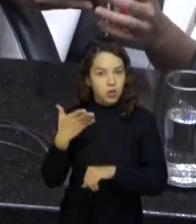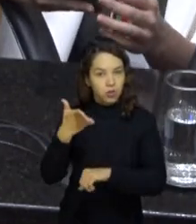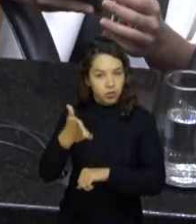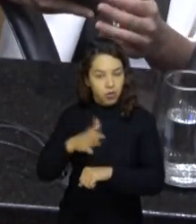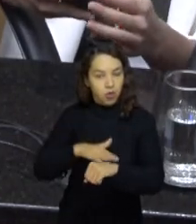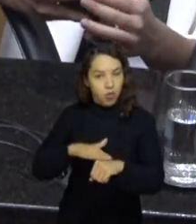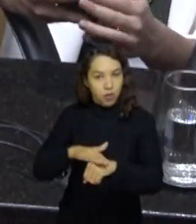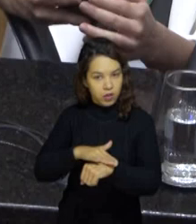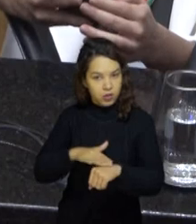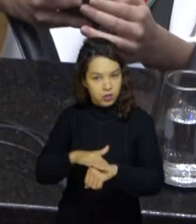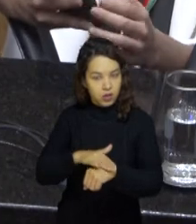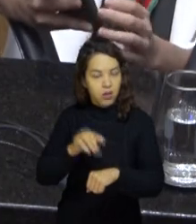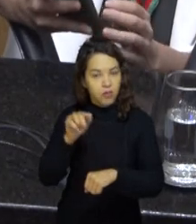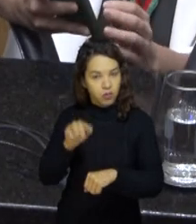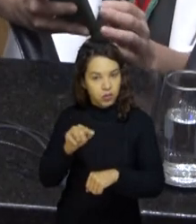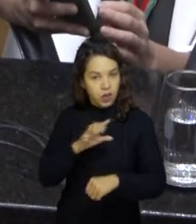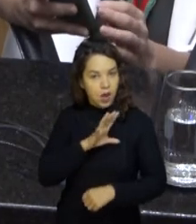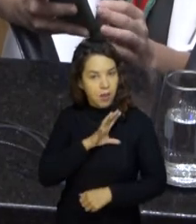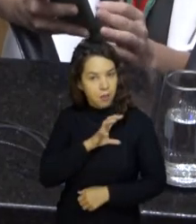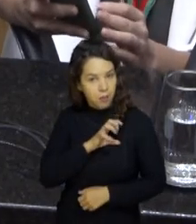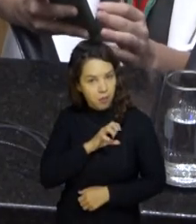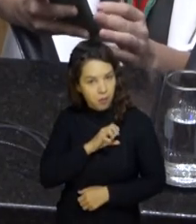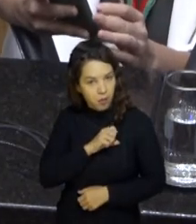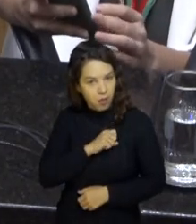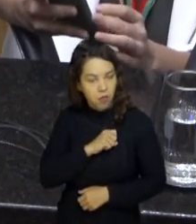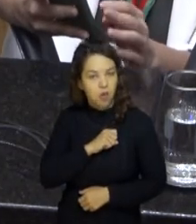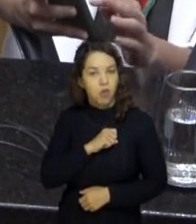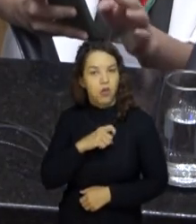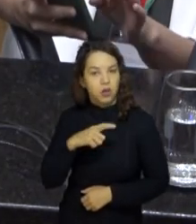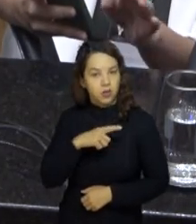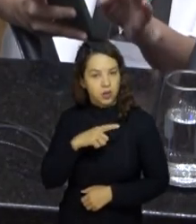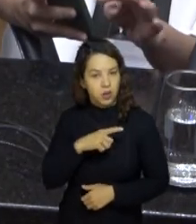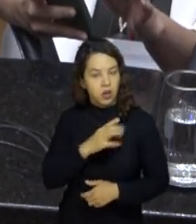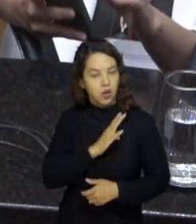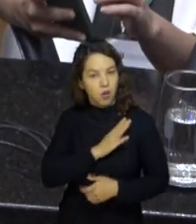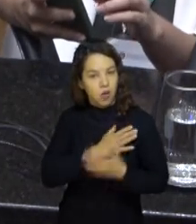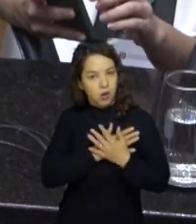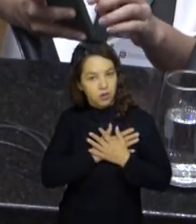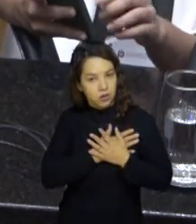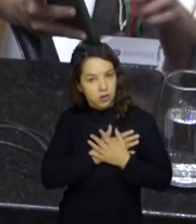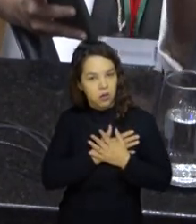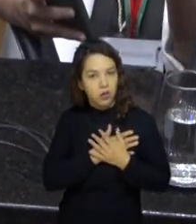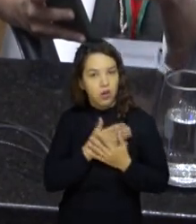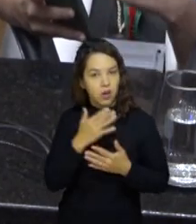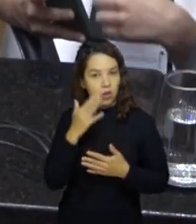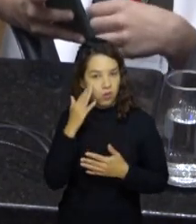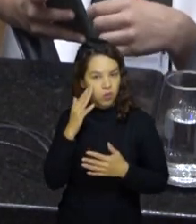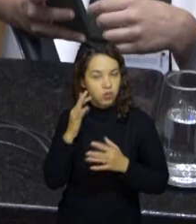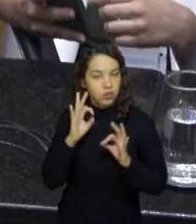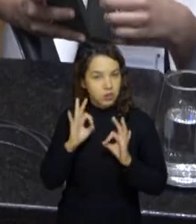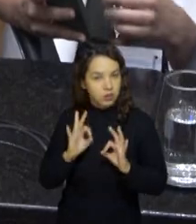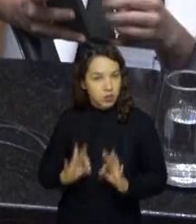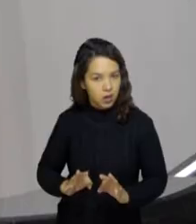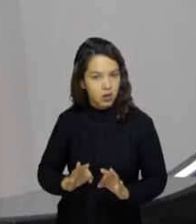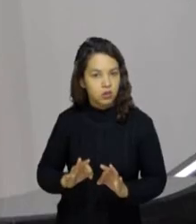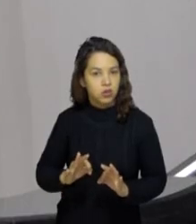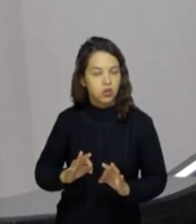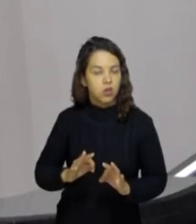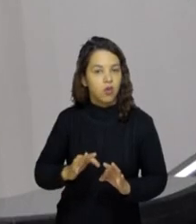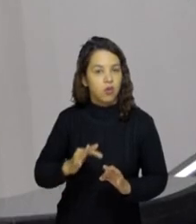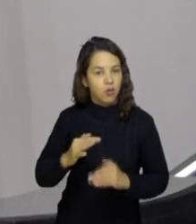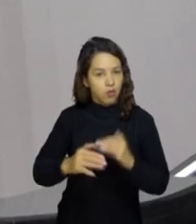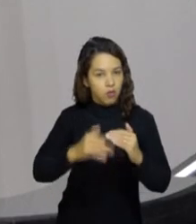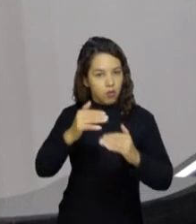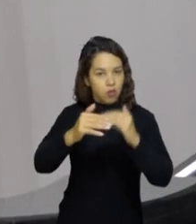Marcelo, você faz com amor, e quem faz com amor, faz com coração, eu não tenho dúvida que vai muito longe. Parabéns a todo